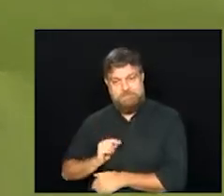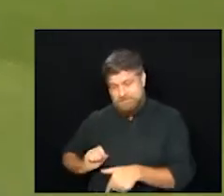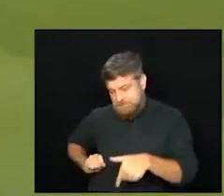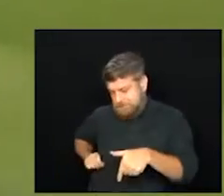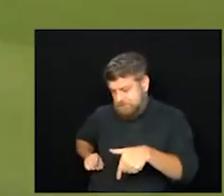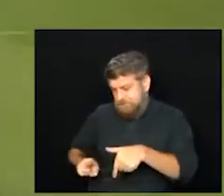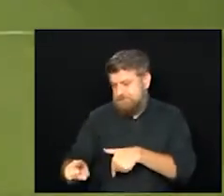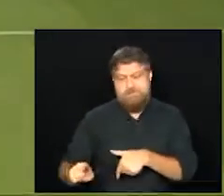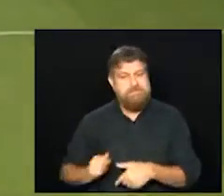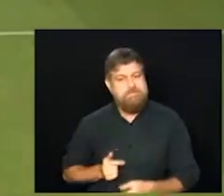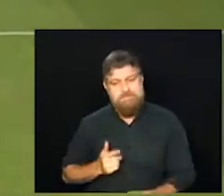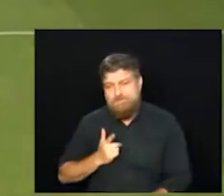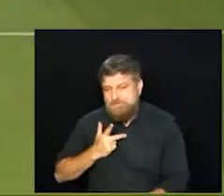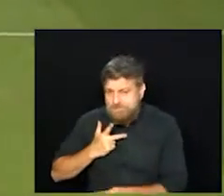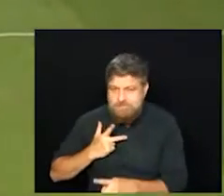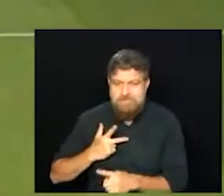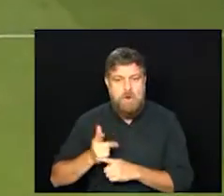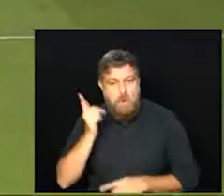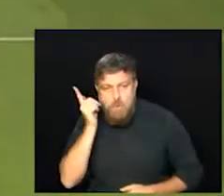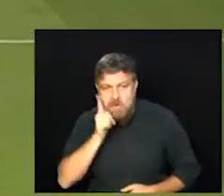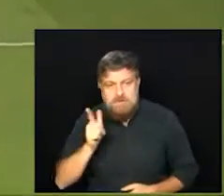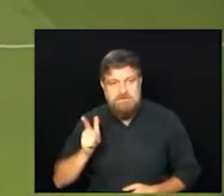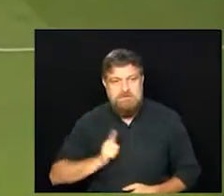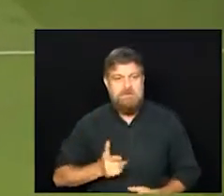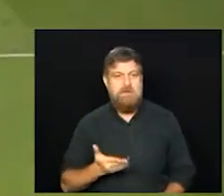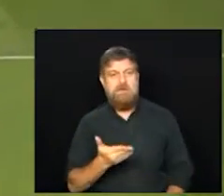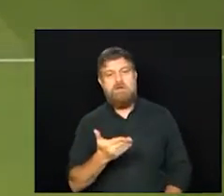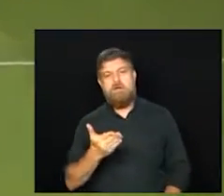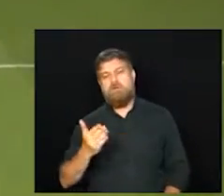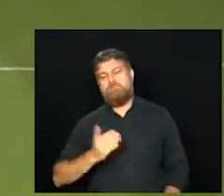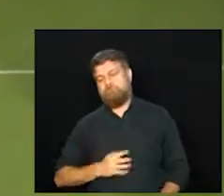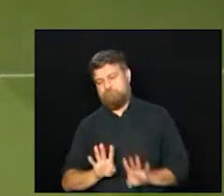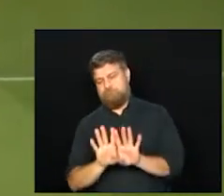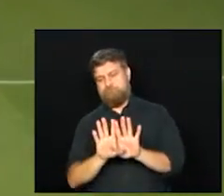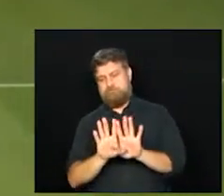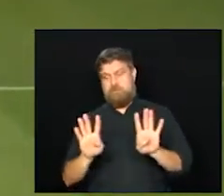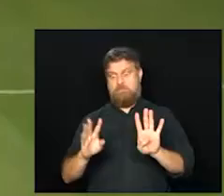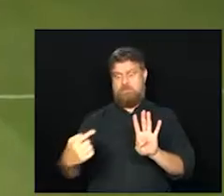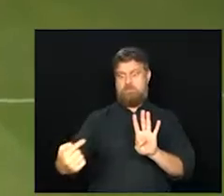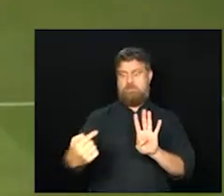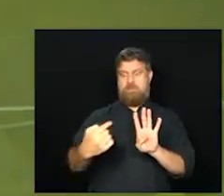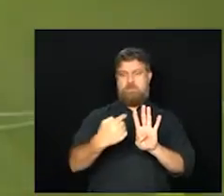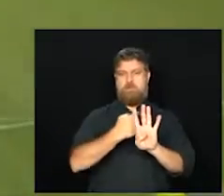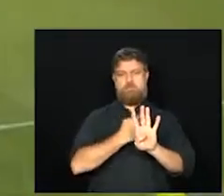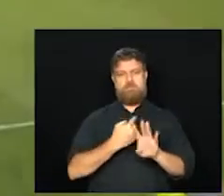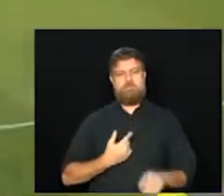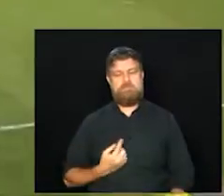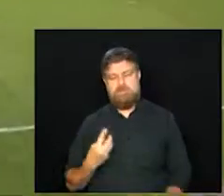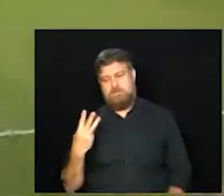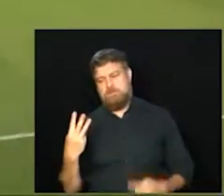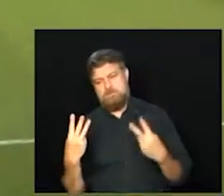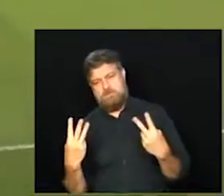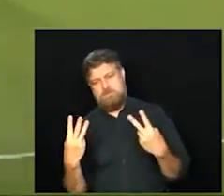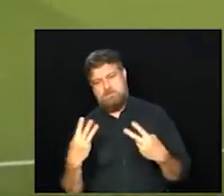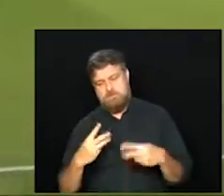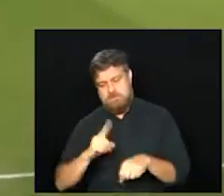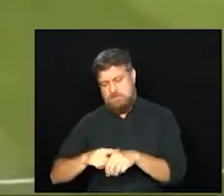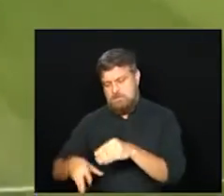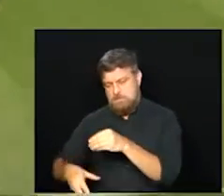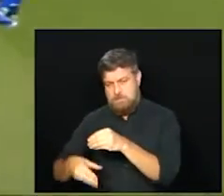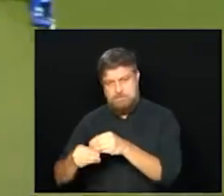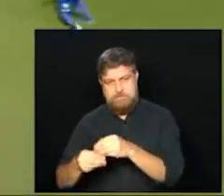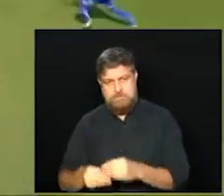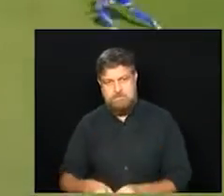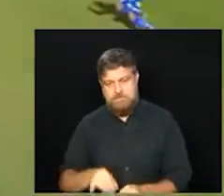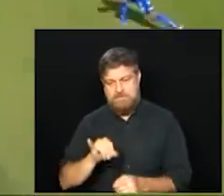não desperdiça. Se bem que a barreira deu uma boa colaborada, 3-2. Nos acréscimos, Iago